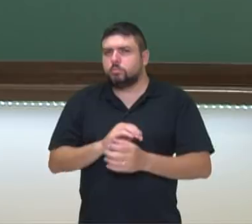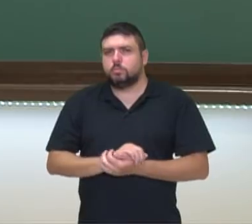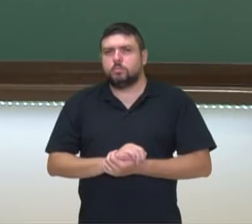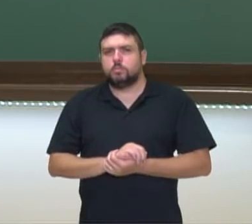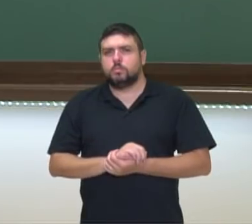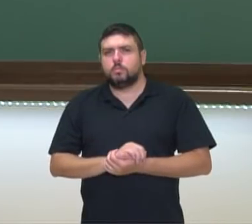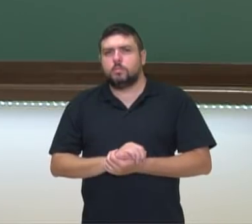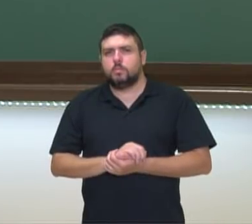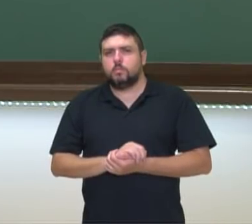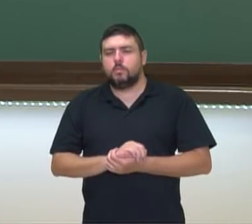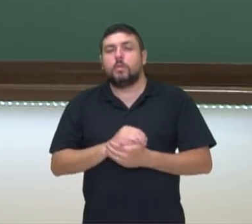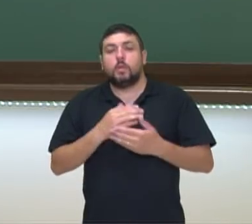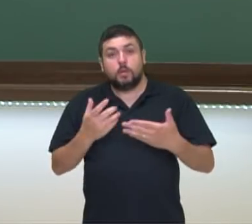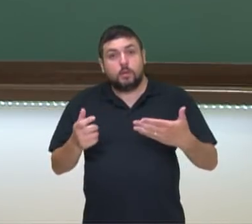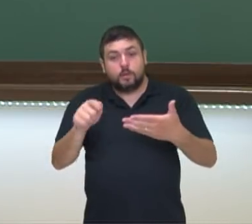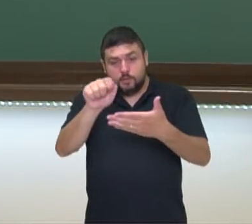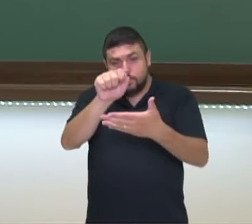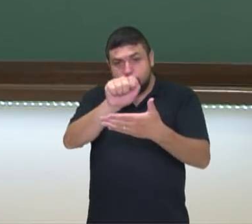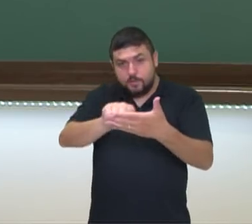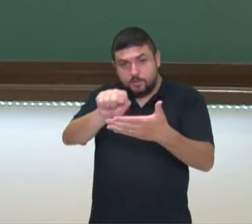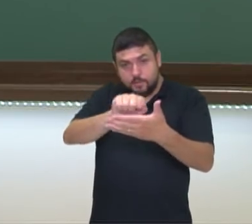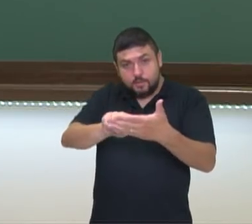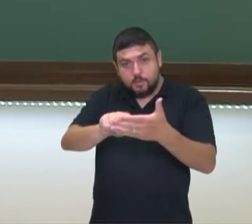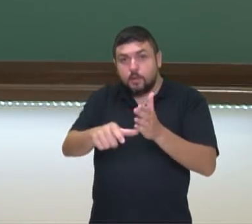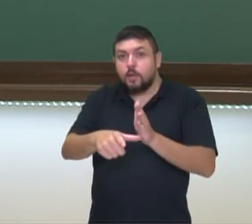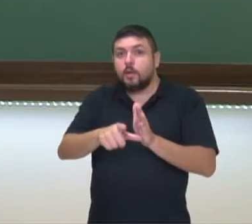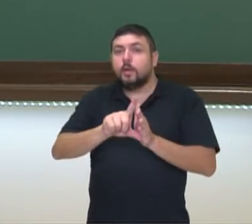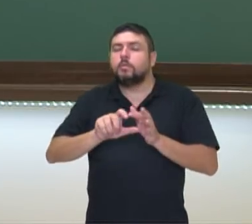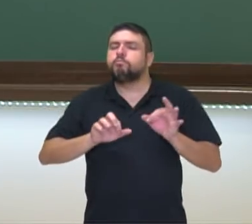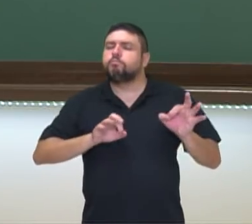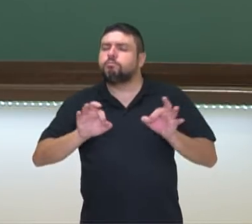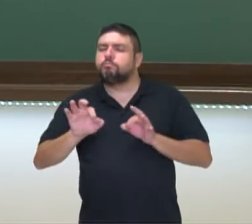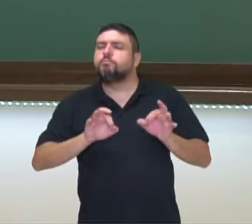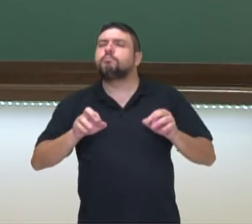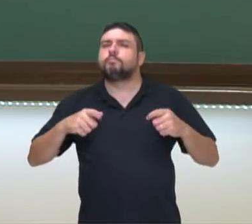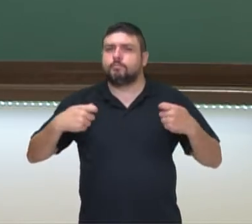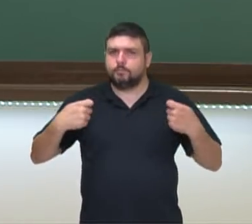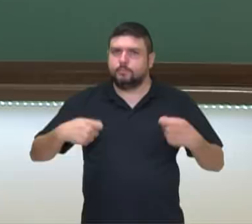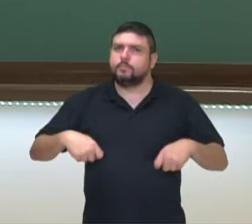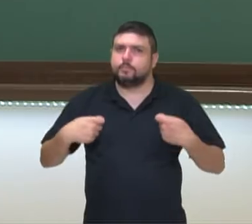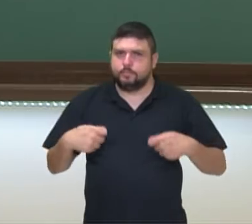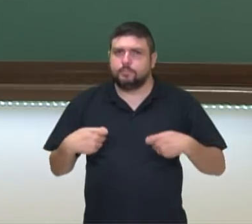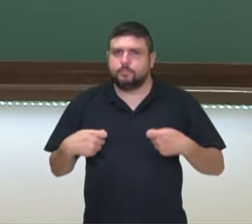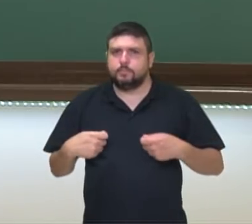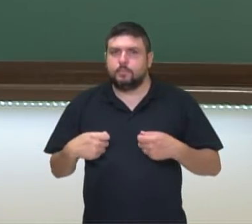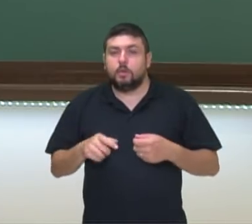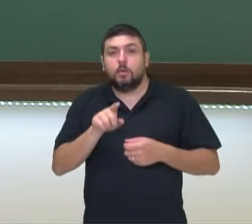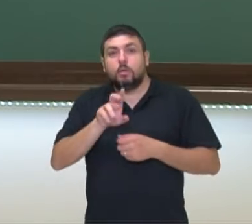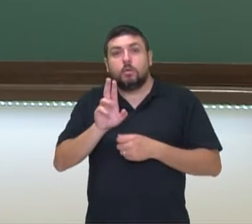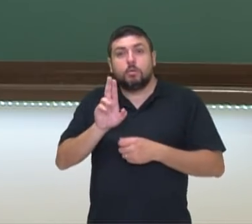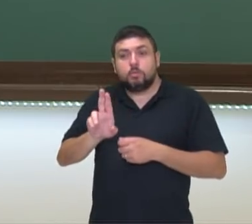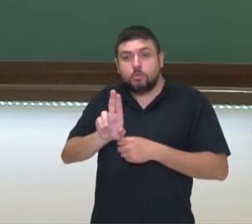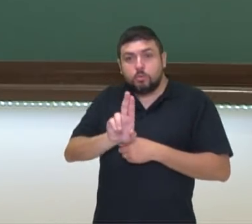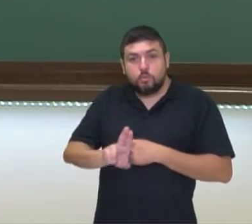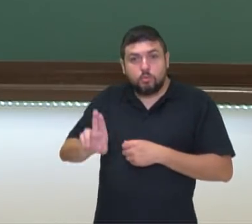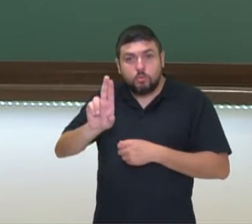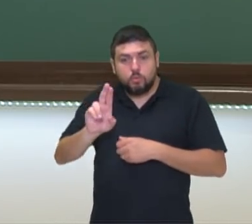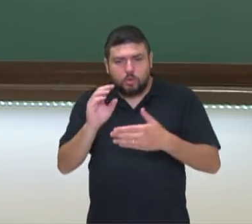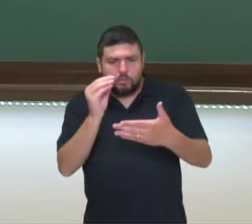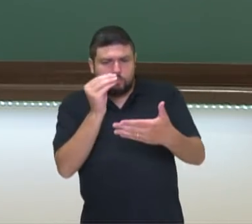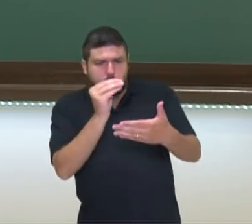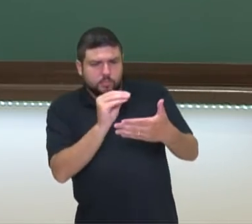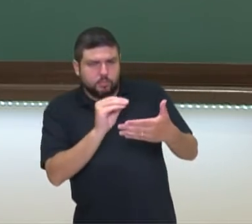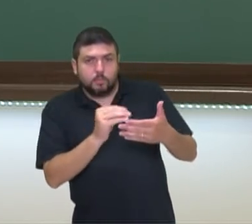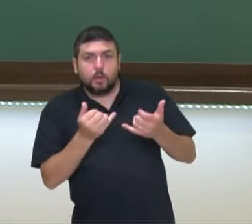escrever um texto requer um planejamento, sim, para que você possa utilizar os seus dados, as suas informações